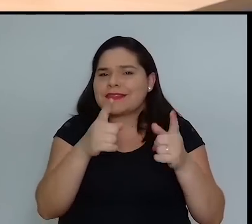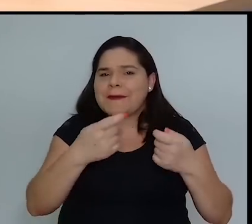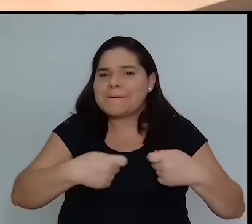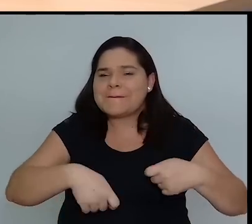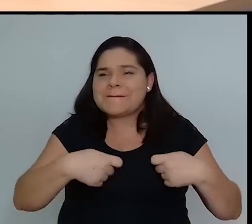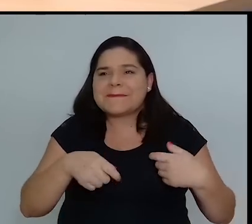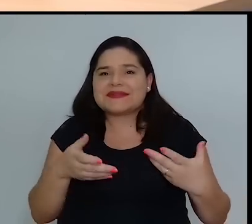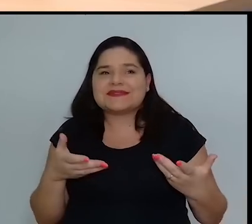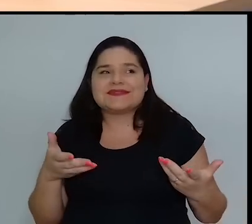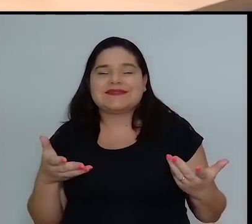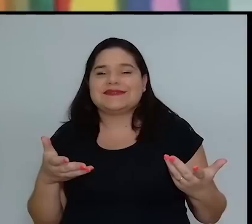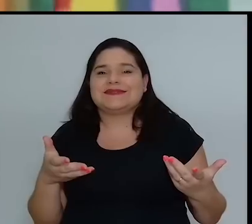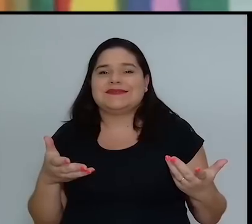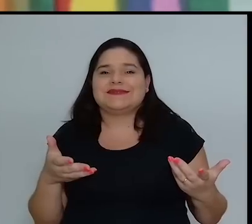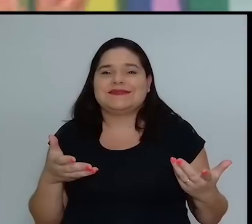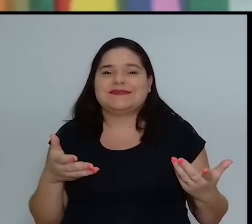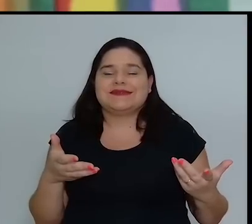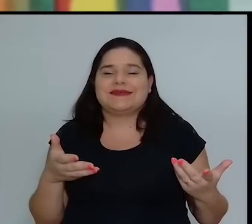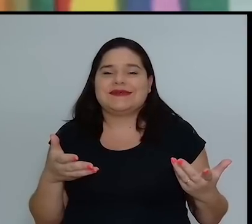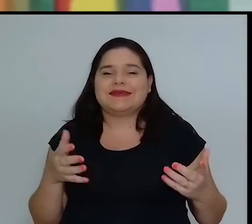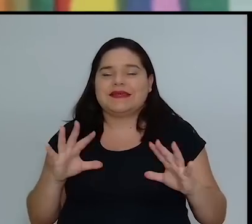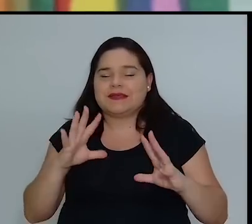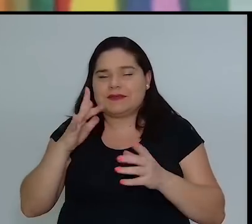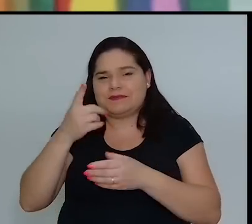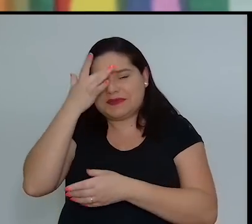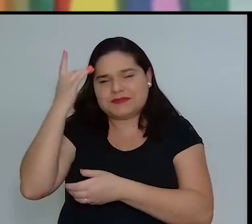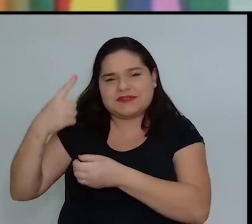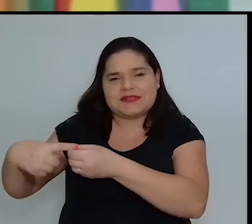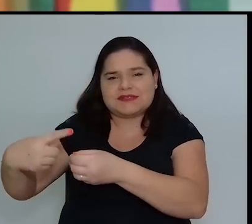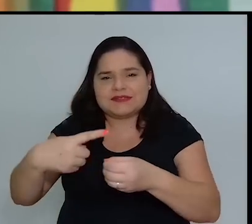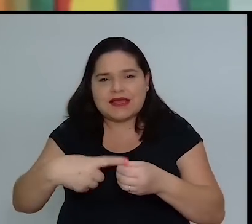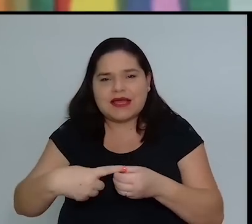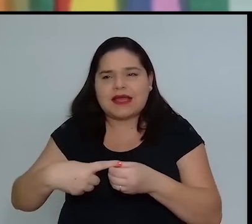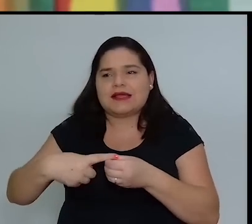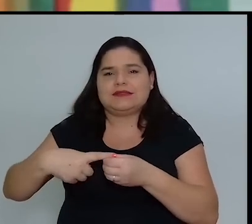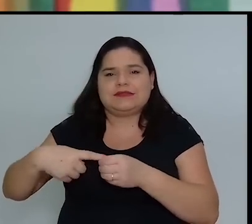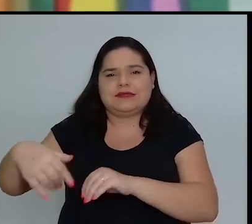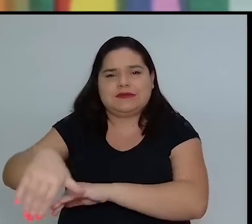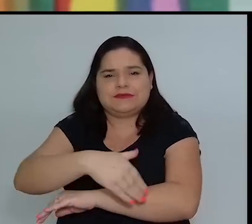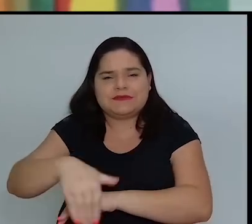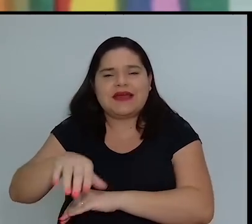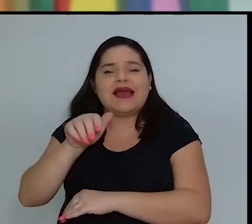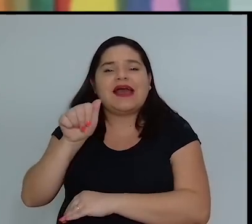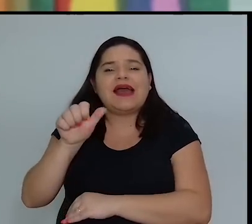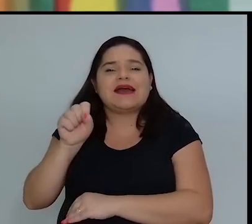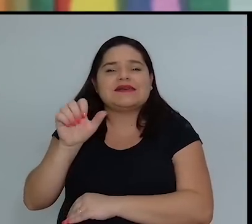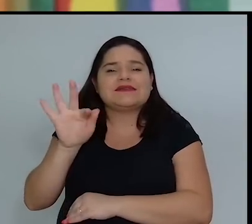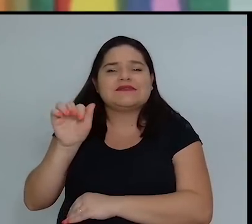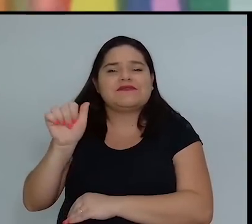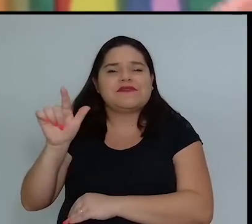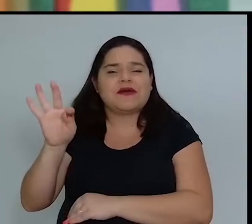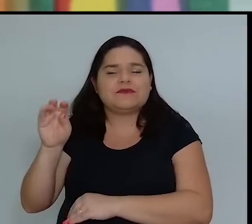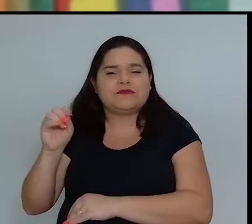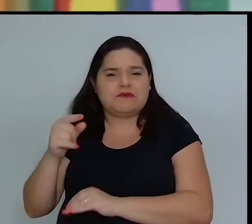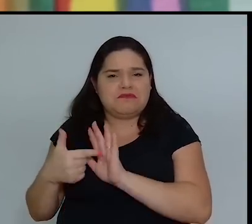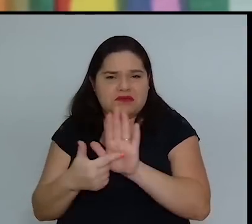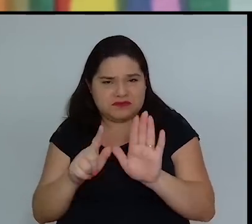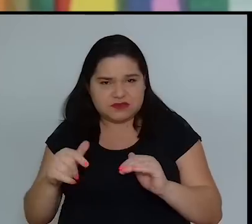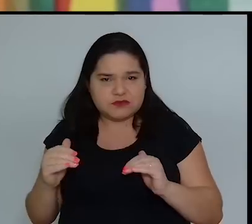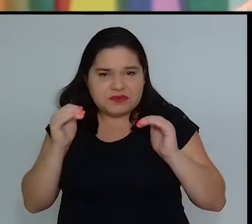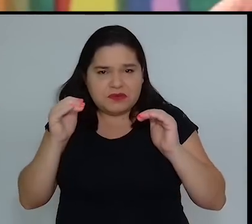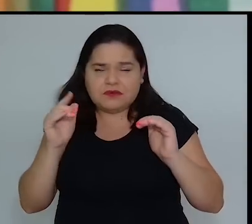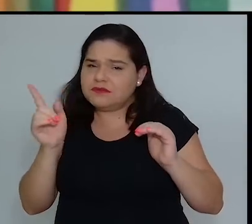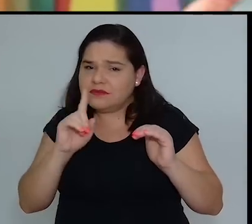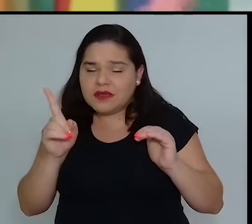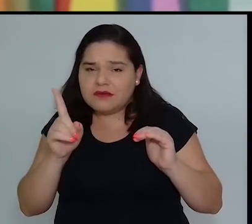que o asfalto né usando essa linguagem se coloca numa posição superior precisa que se coloque